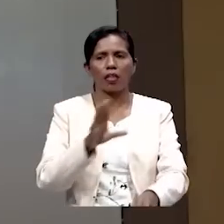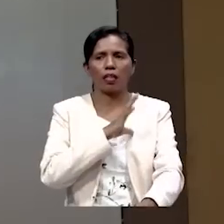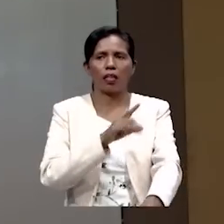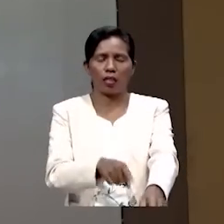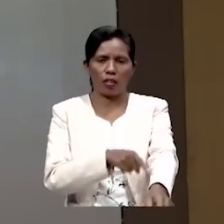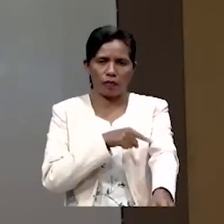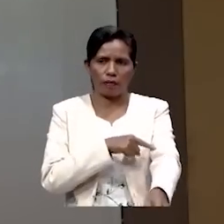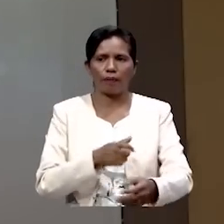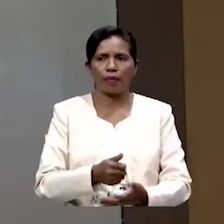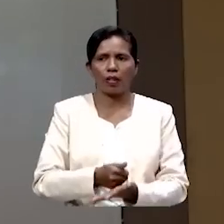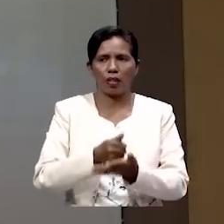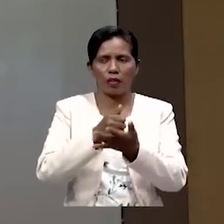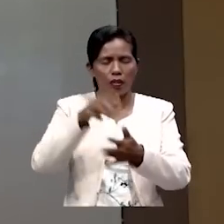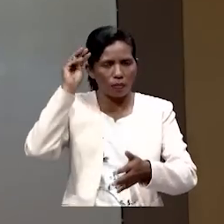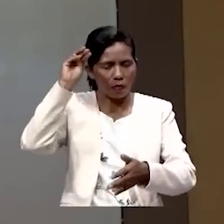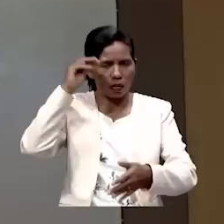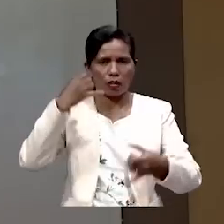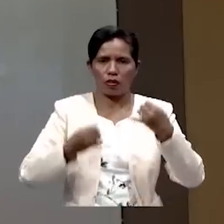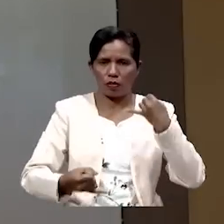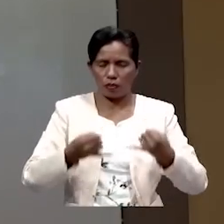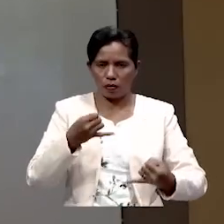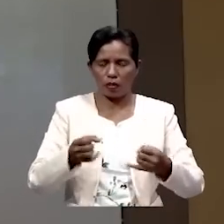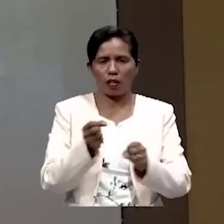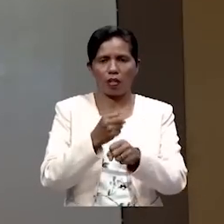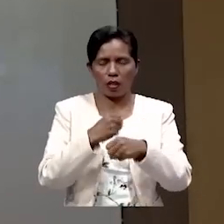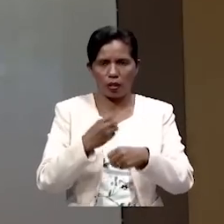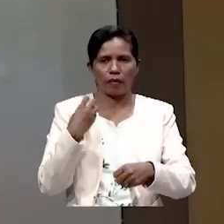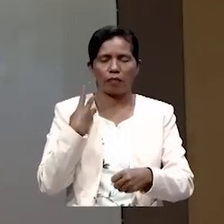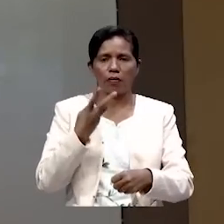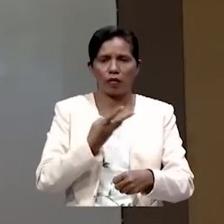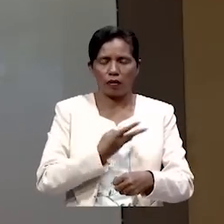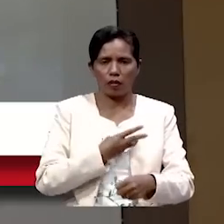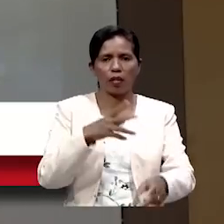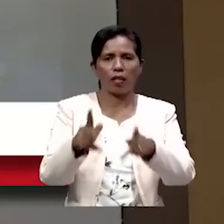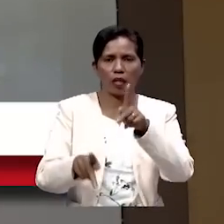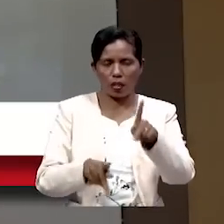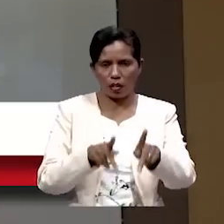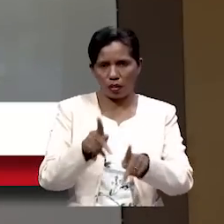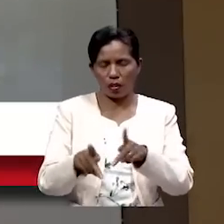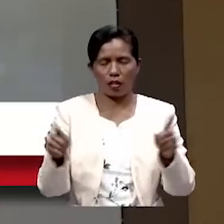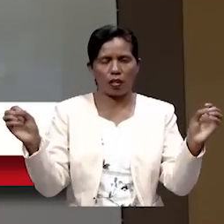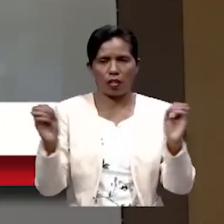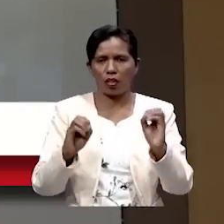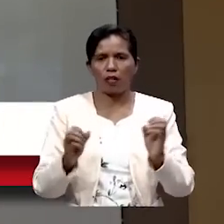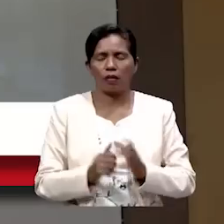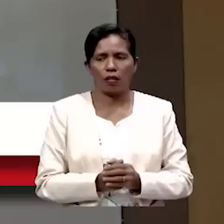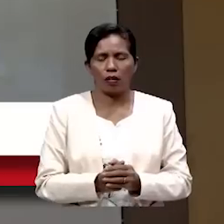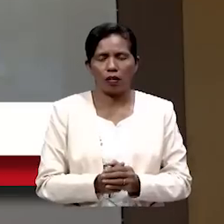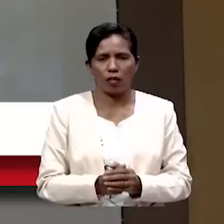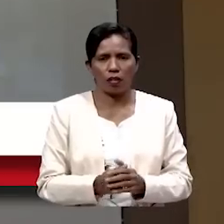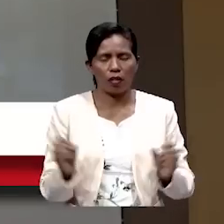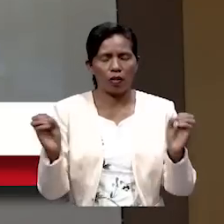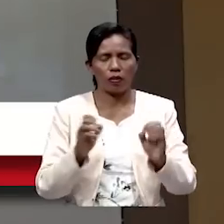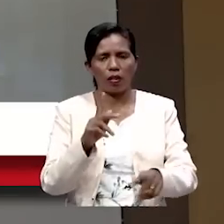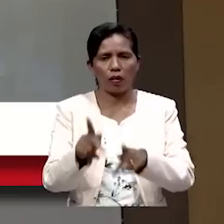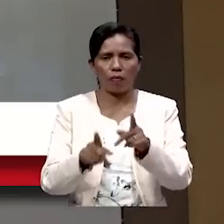naro. Atendimento e Ministério Justiça nebe mak halo baitania cidadão nebe mak ladung laos yang